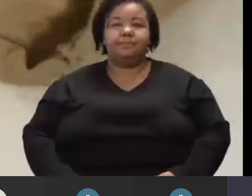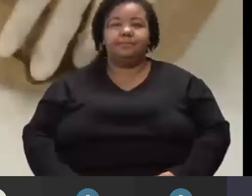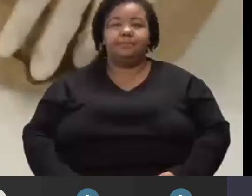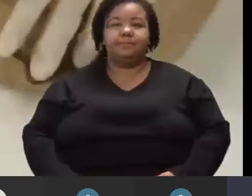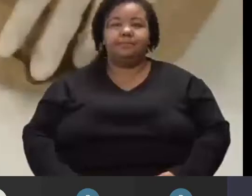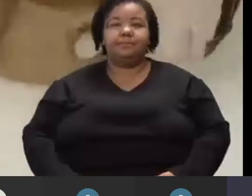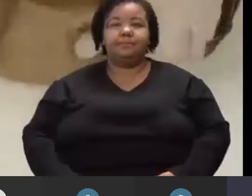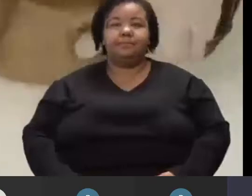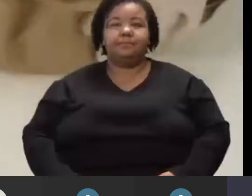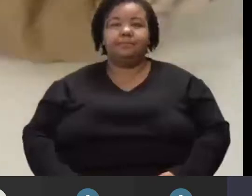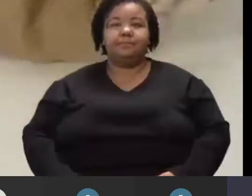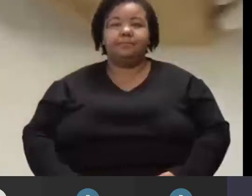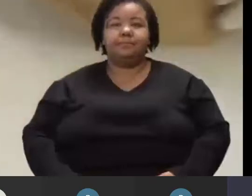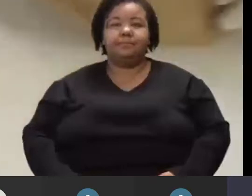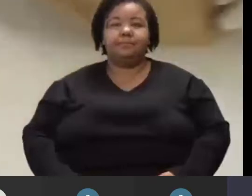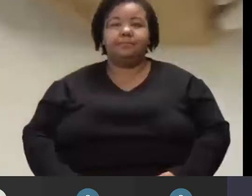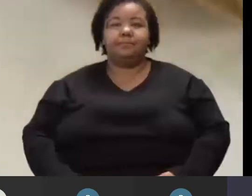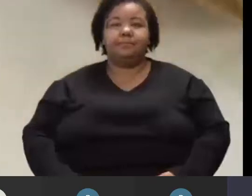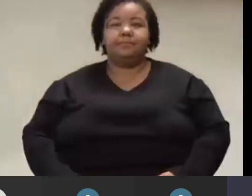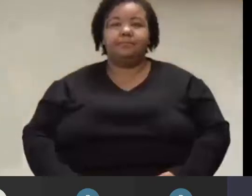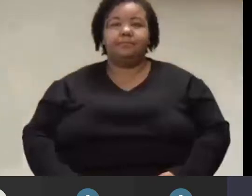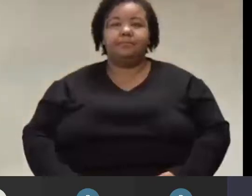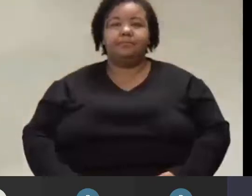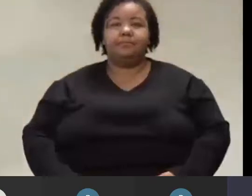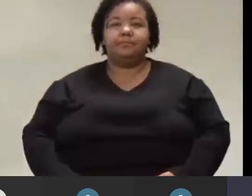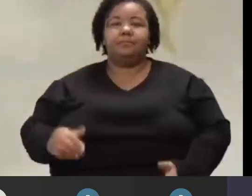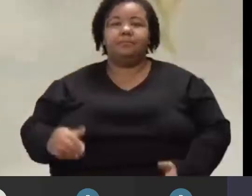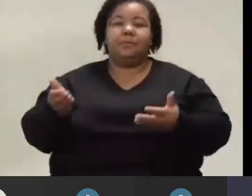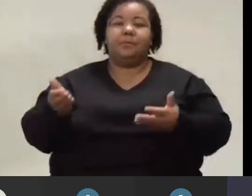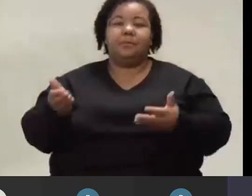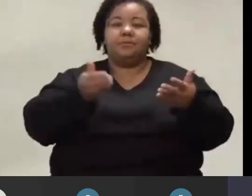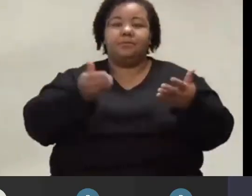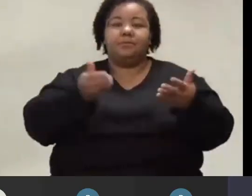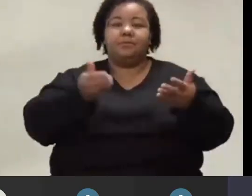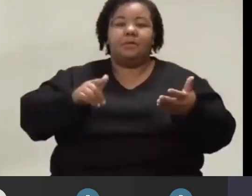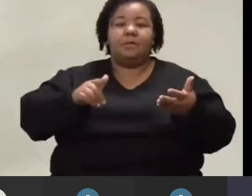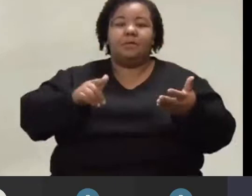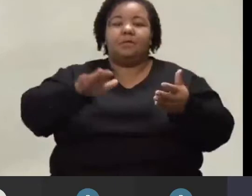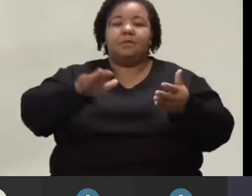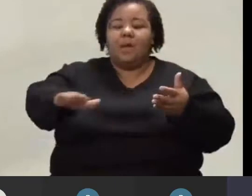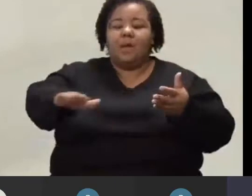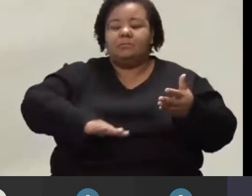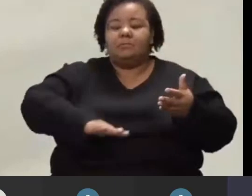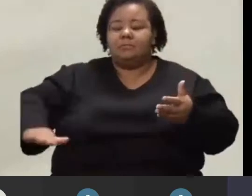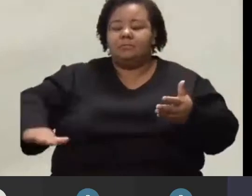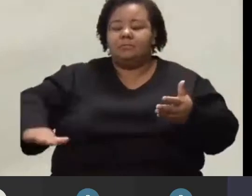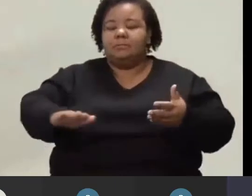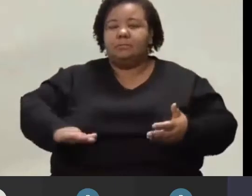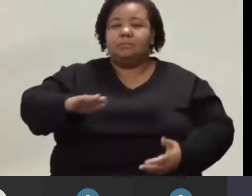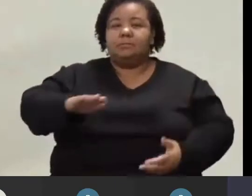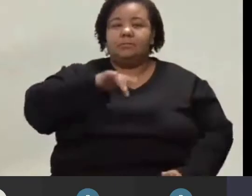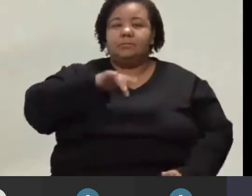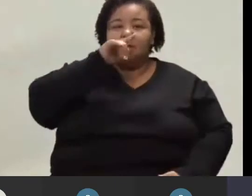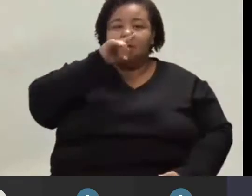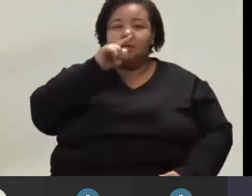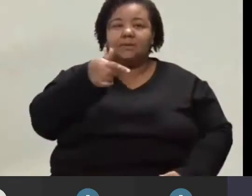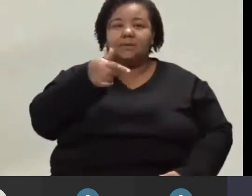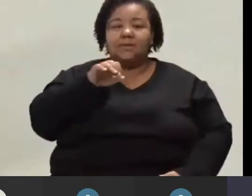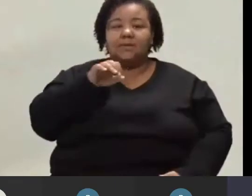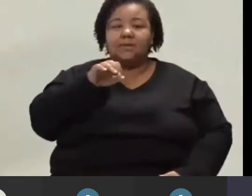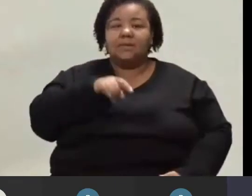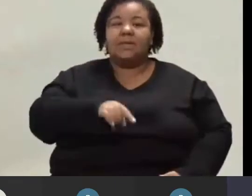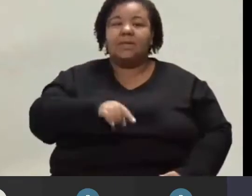E aí você vai colocar próximo à chama. Lembre-se de fazer a asepsia da bancada com álcool 70. Lembre-se que o